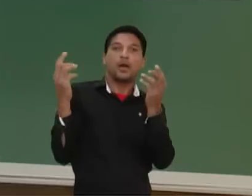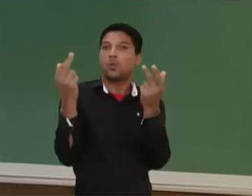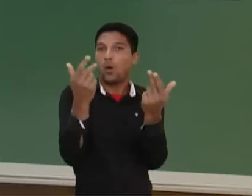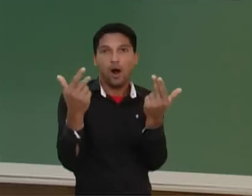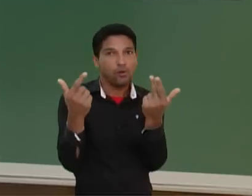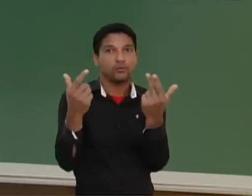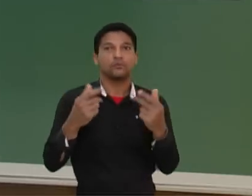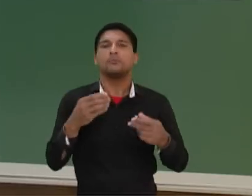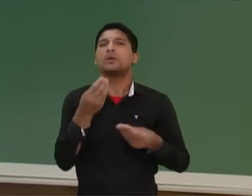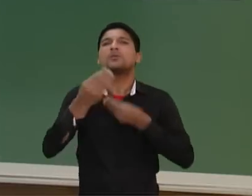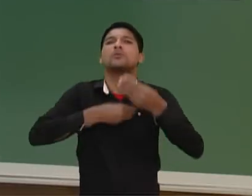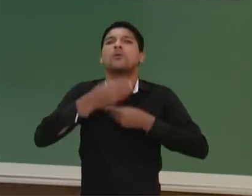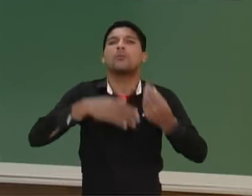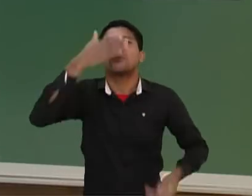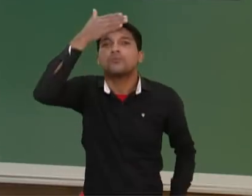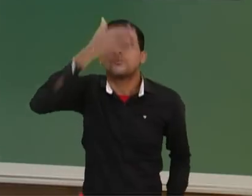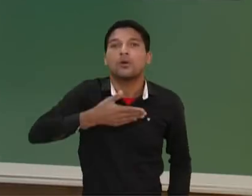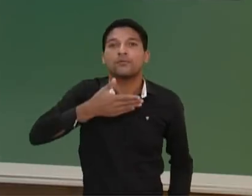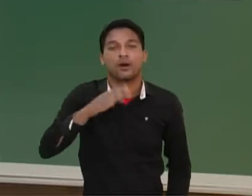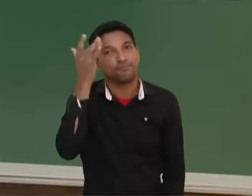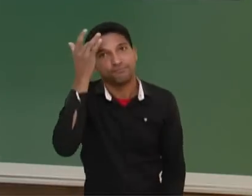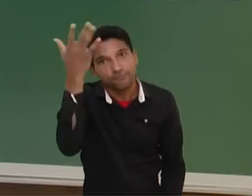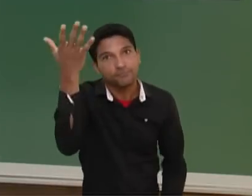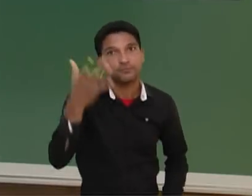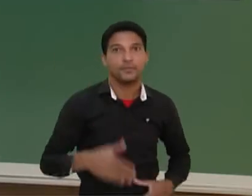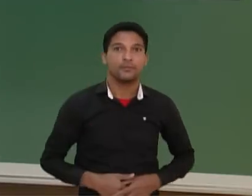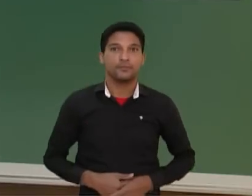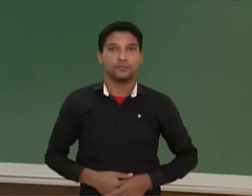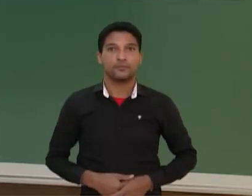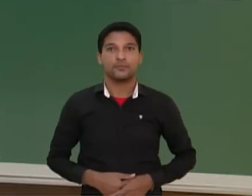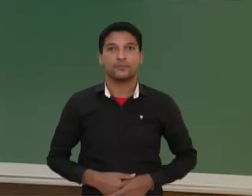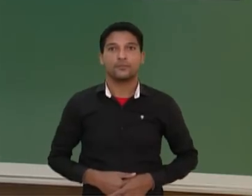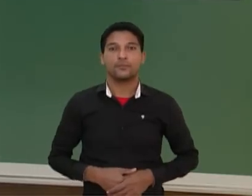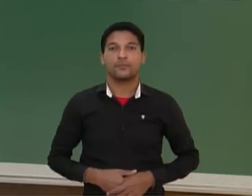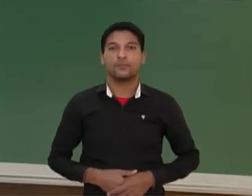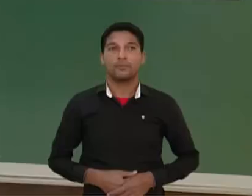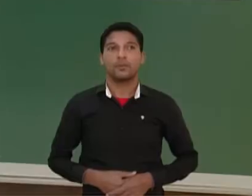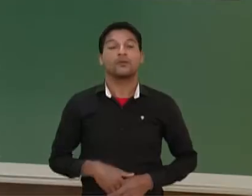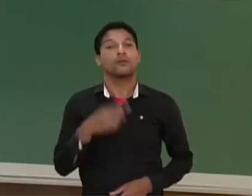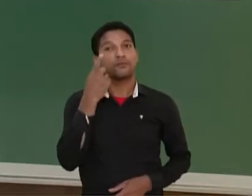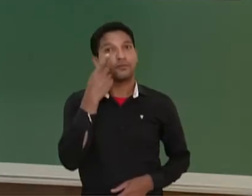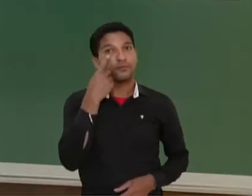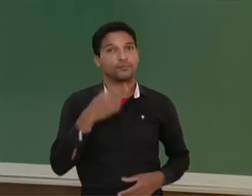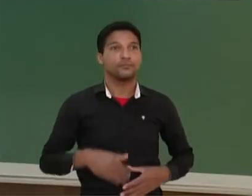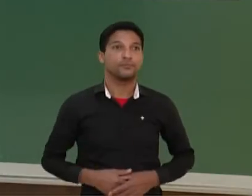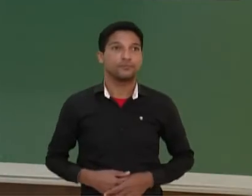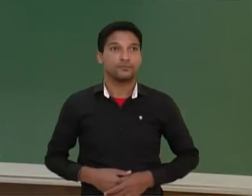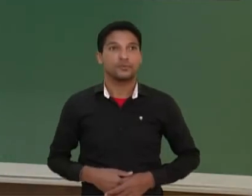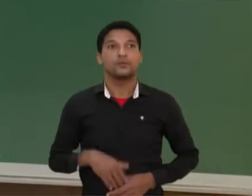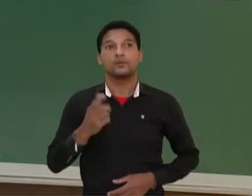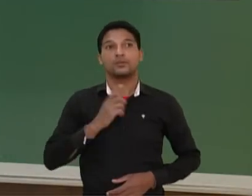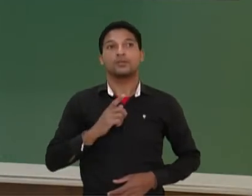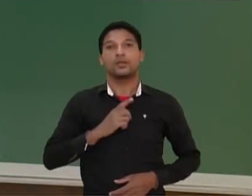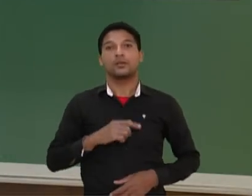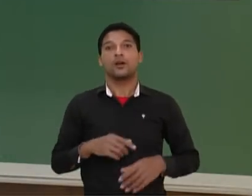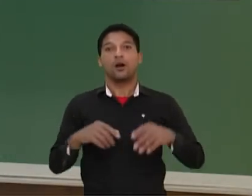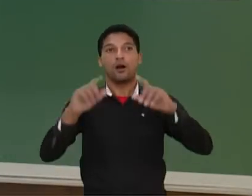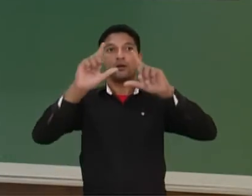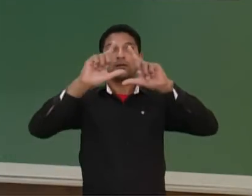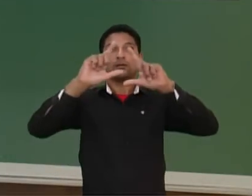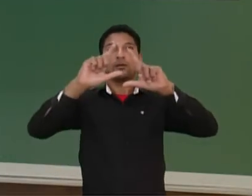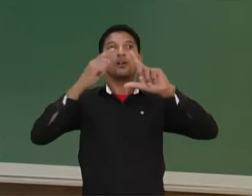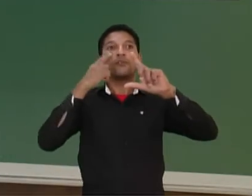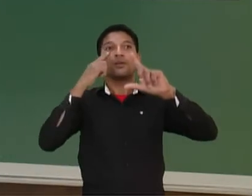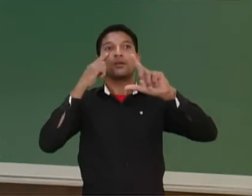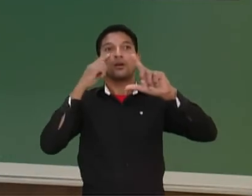Como é que eu provo isso? Bem fácil, tá? Bem fácil mesmo. Olha só. Você tem, olha para esse triângulo